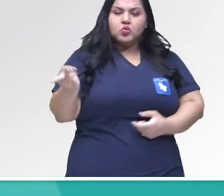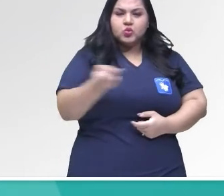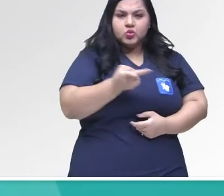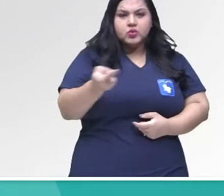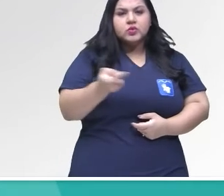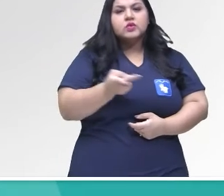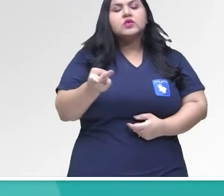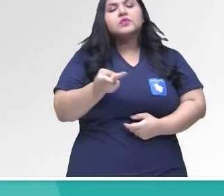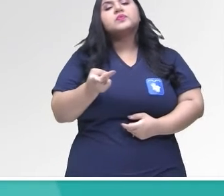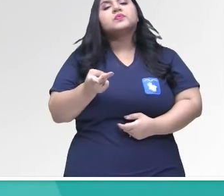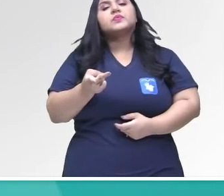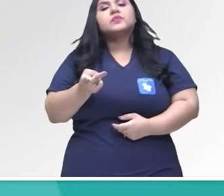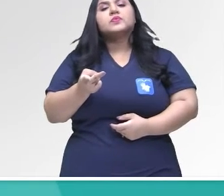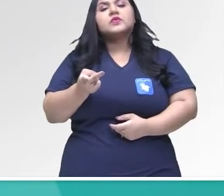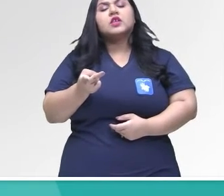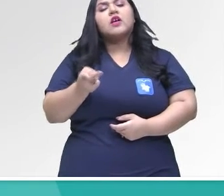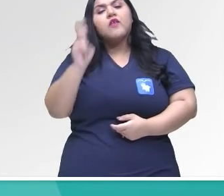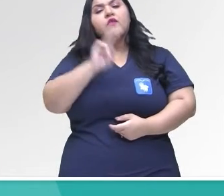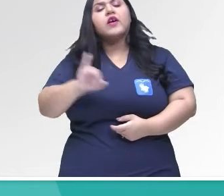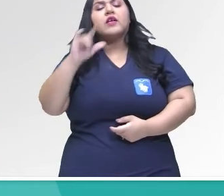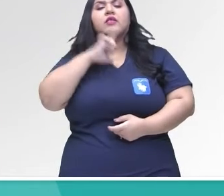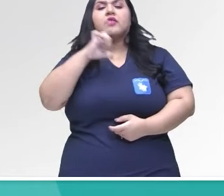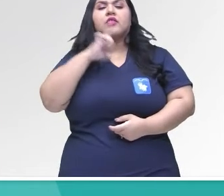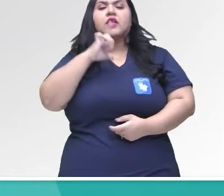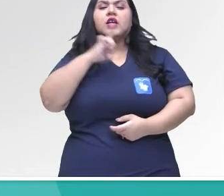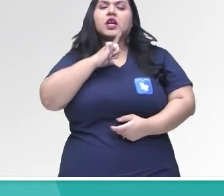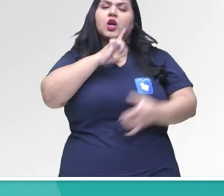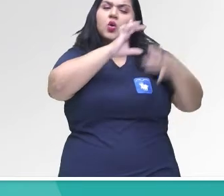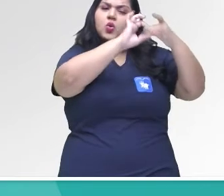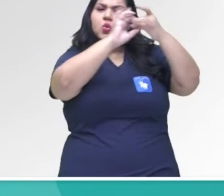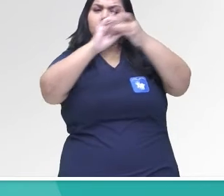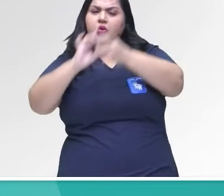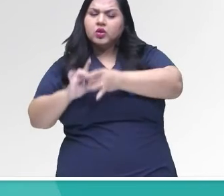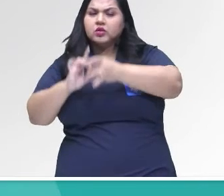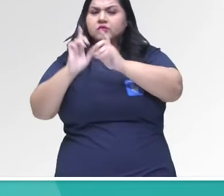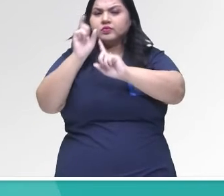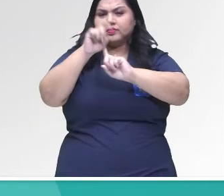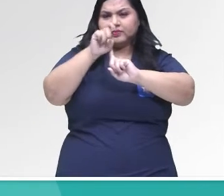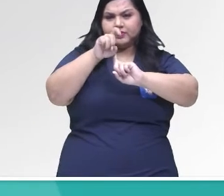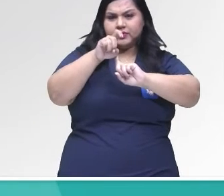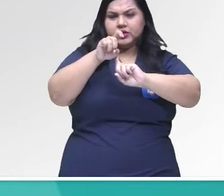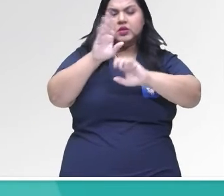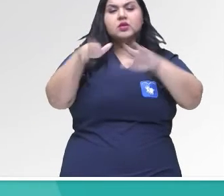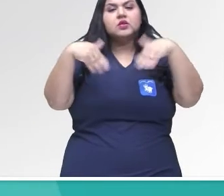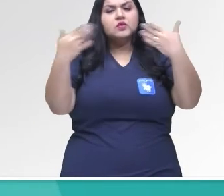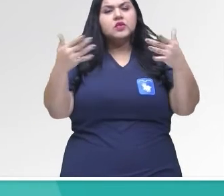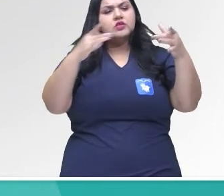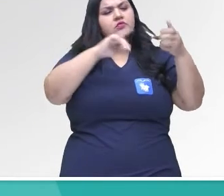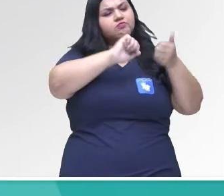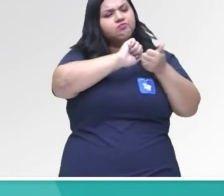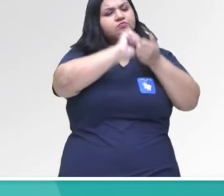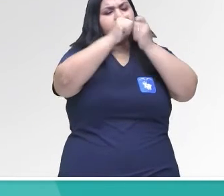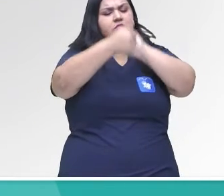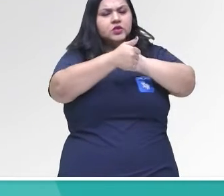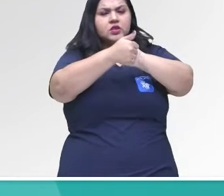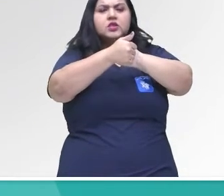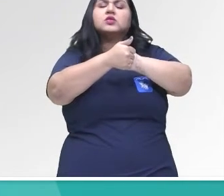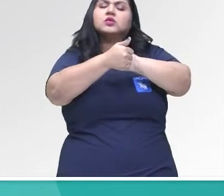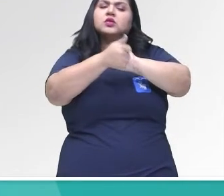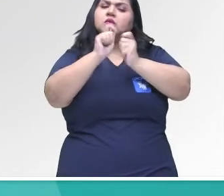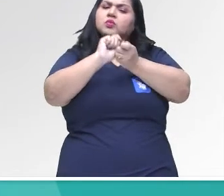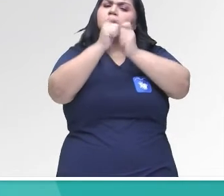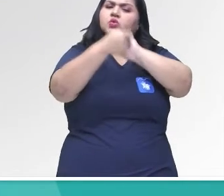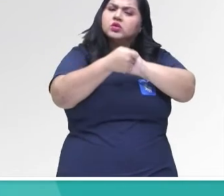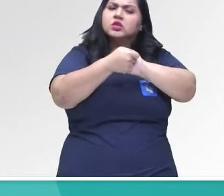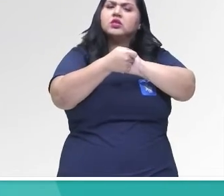que é também o rural, ele vai trazer esse contexto folclórico e que vai se adequando conforme a realidade.